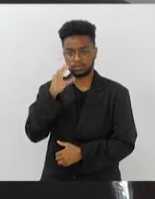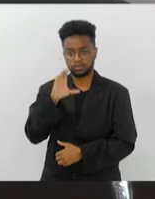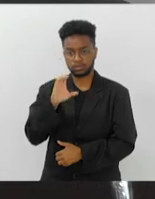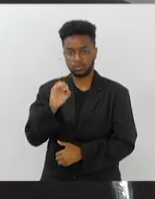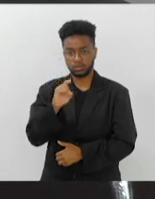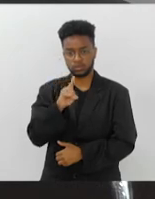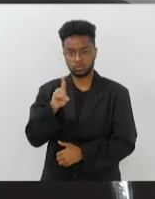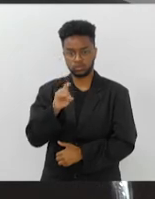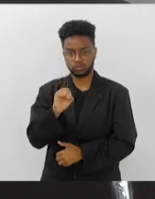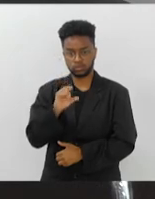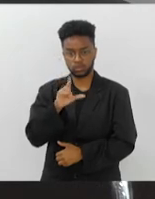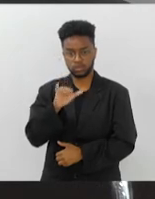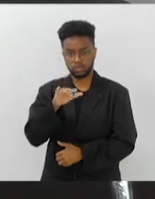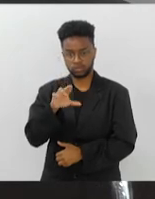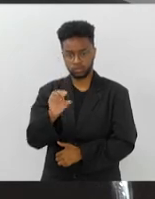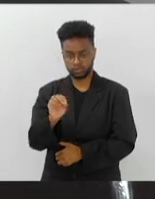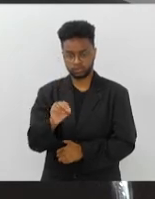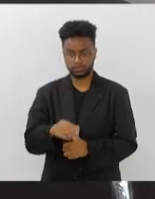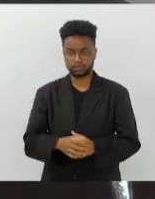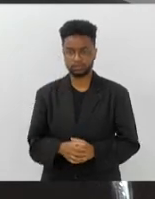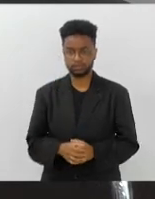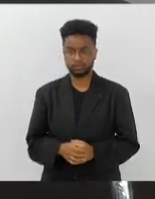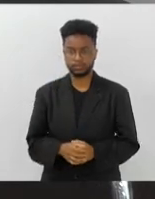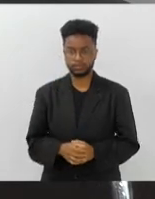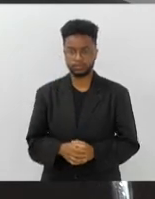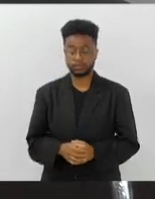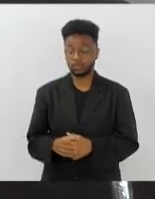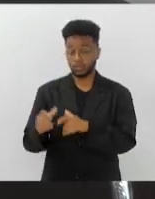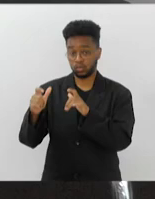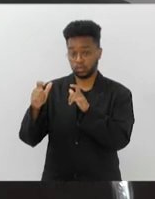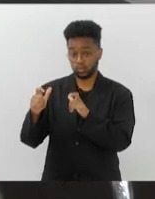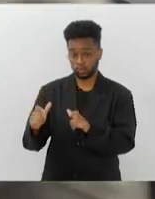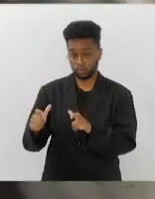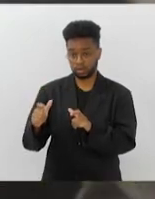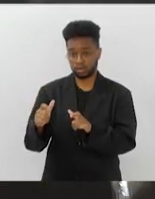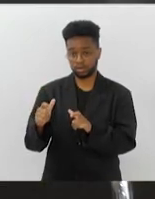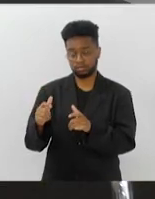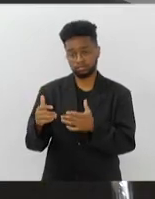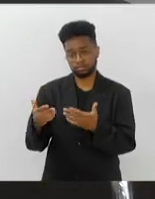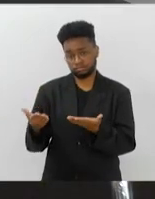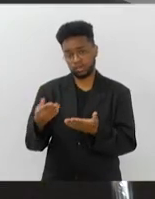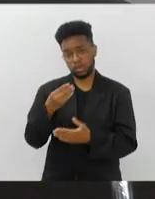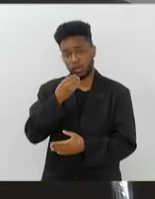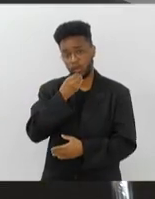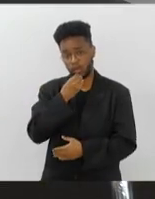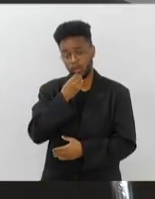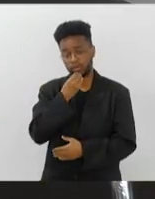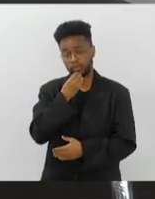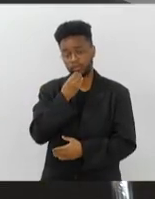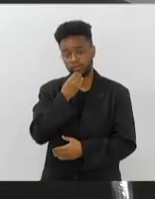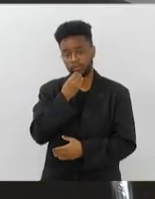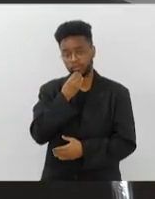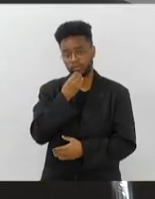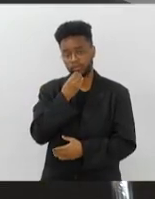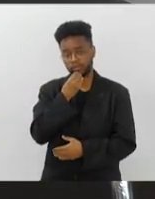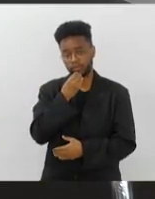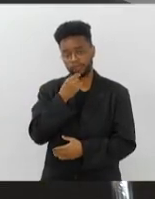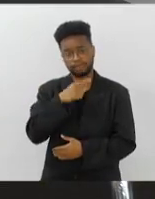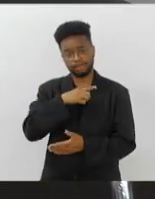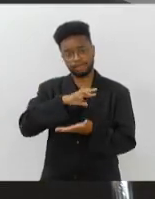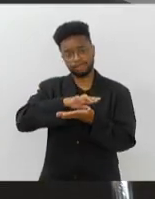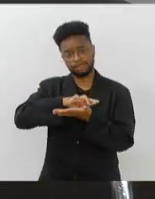Cozolino. Um observatório, né? Claro que ele cabe em